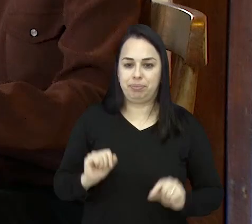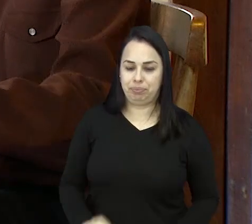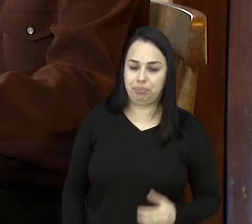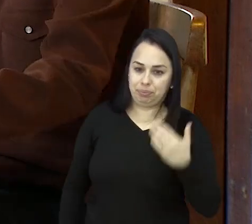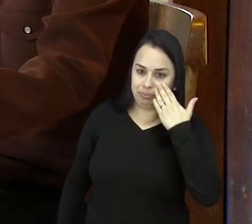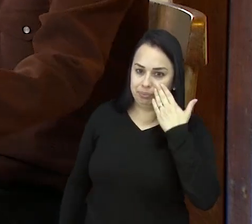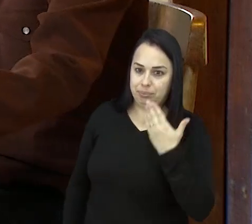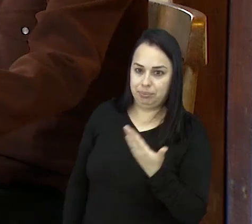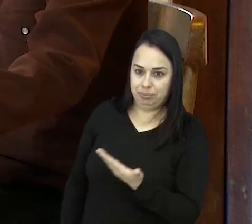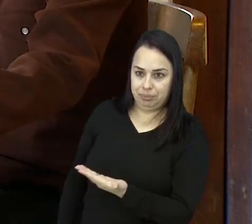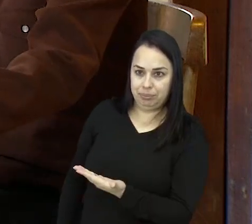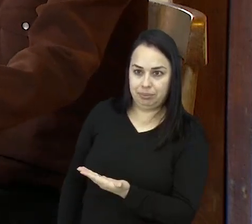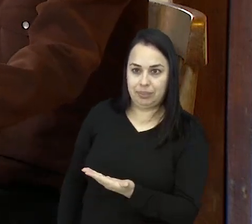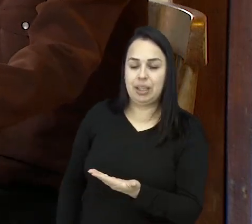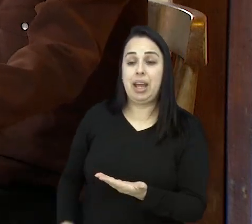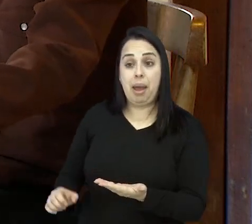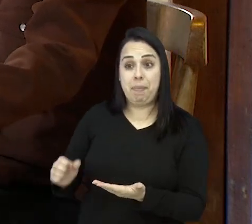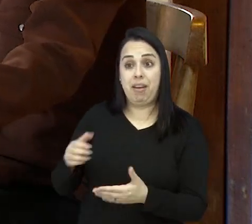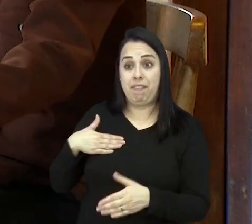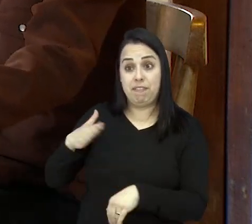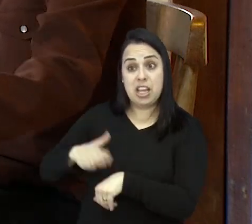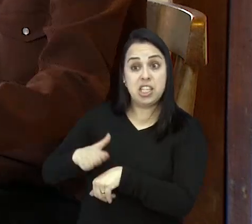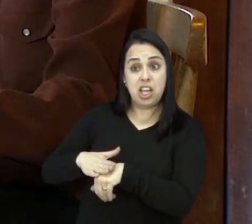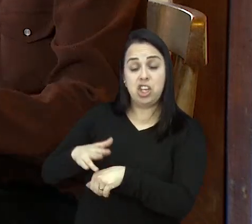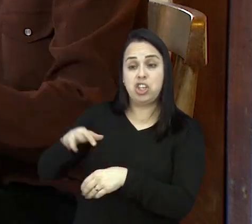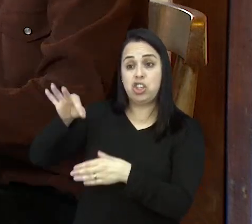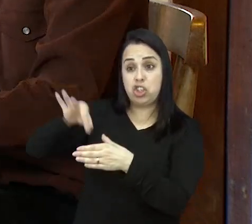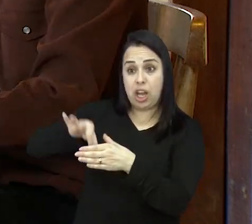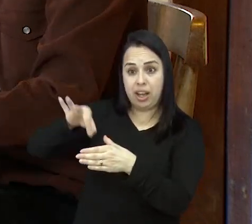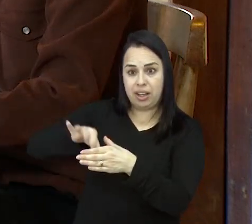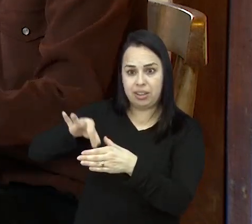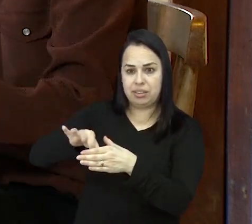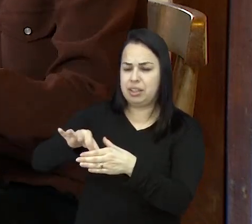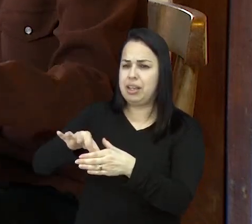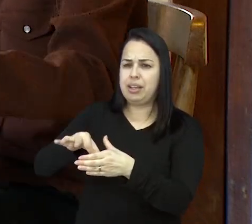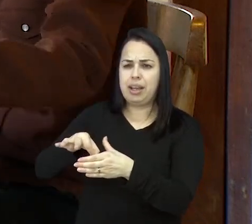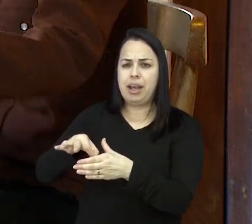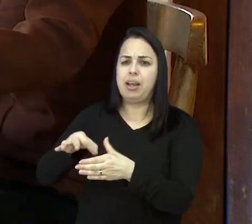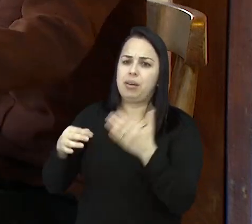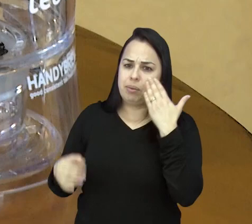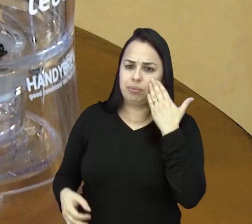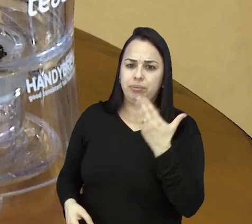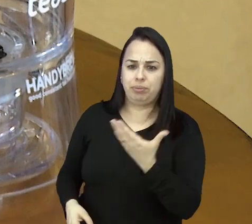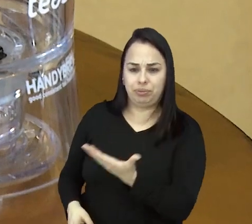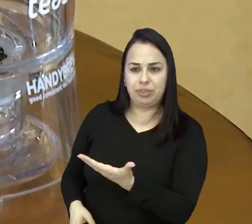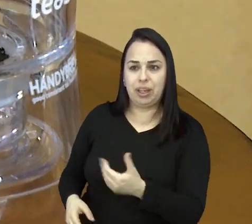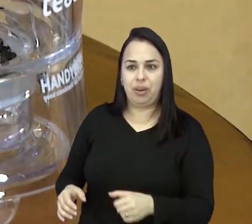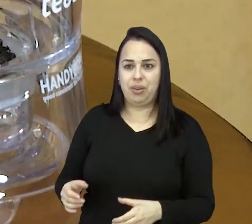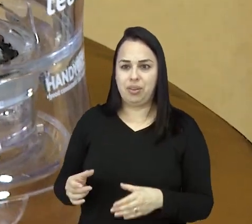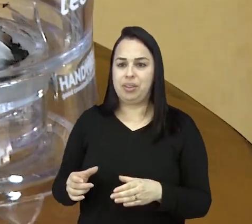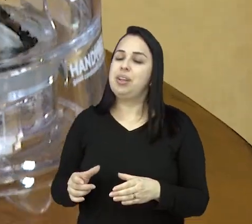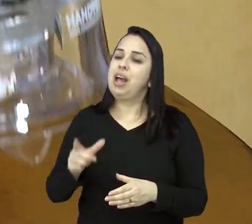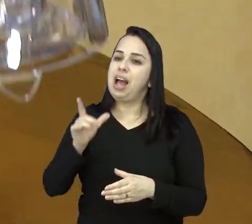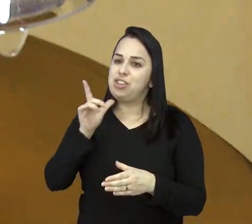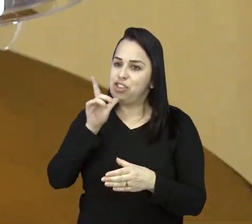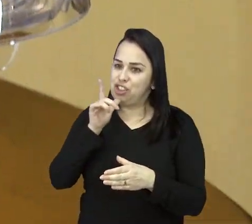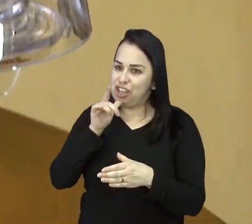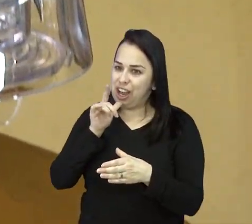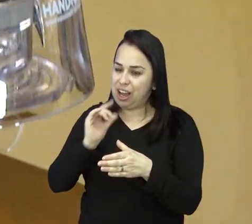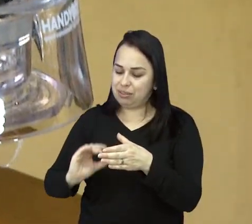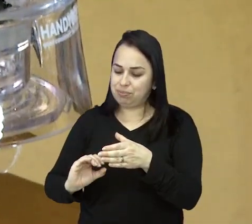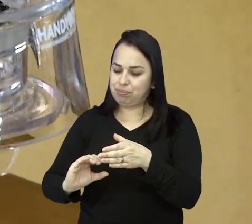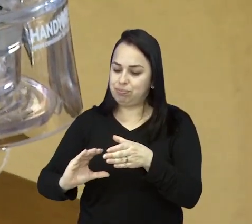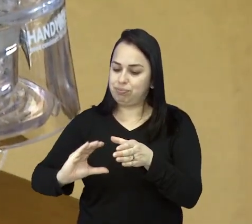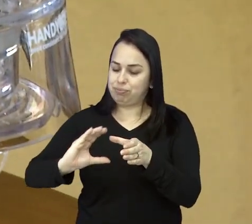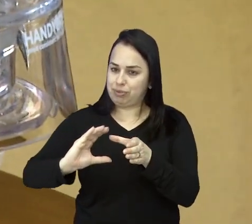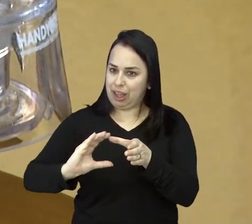aqui é uma tea maker, né? Um fazedor de chá, vamos dizer assim. Que é super prático, a gente coloca aqui a medida certinha do quanto a